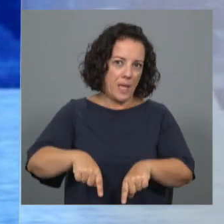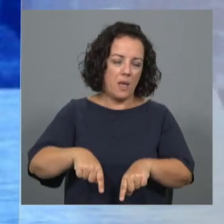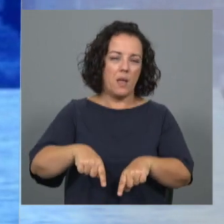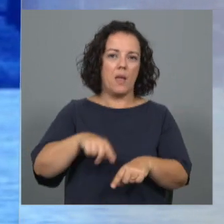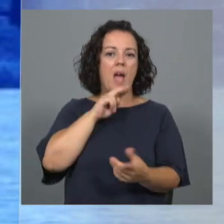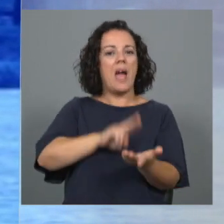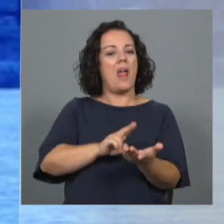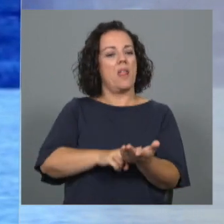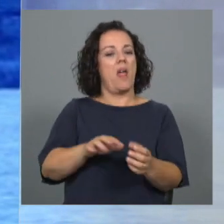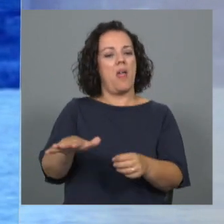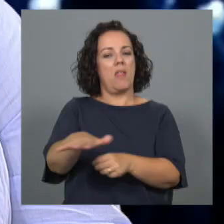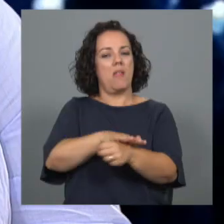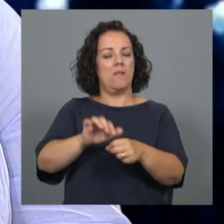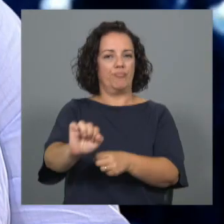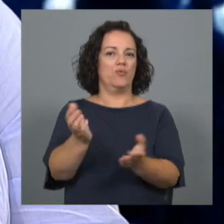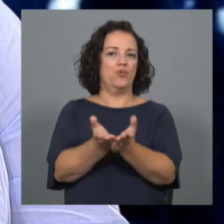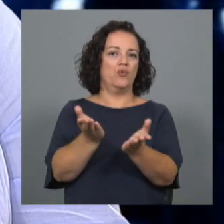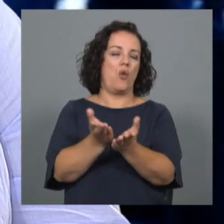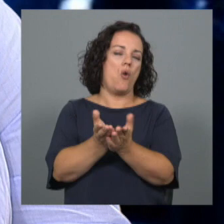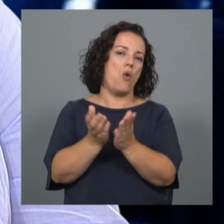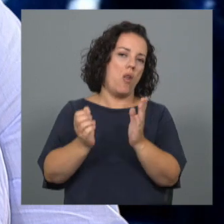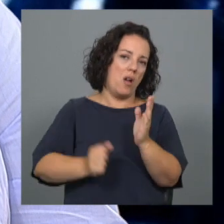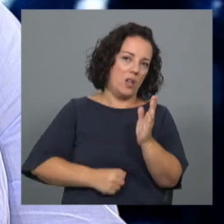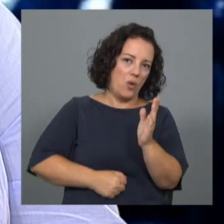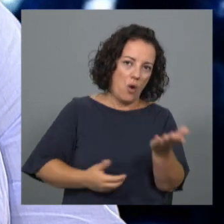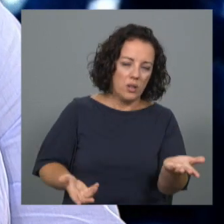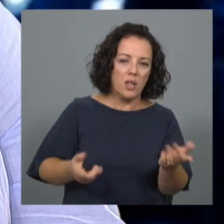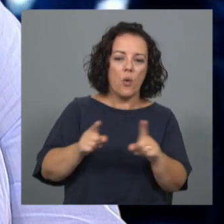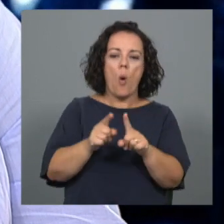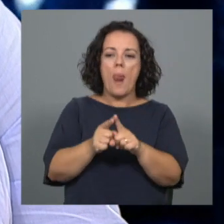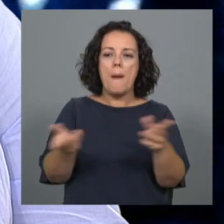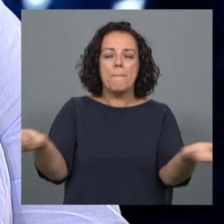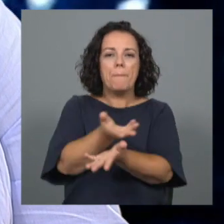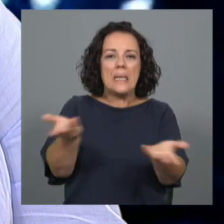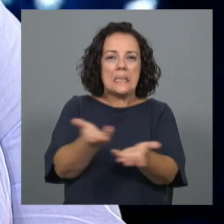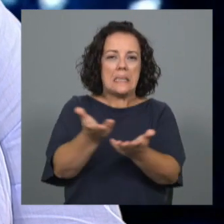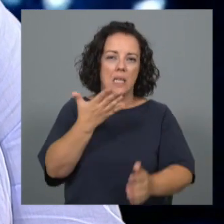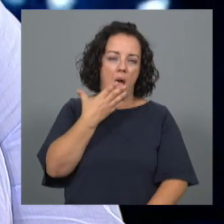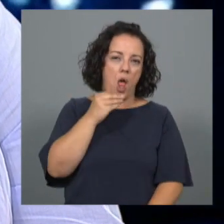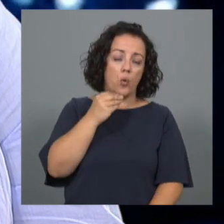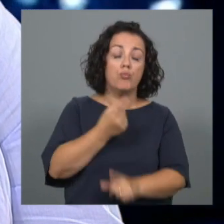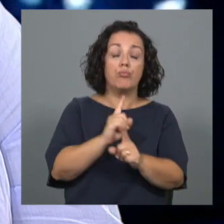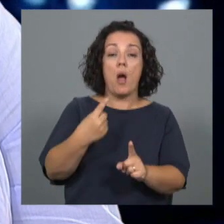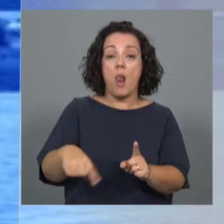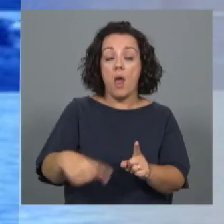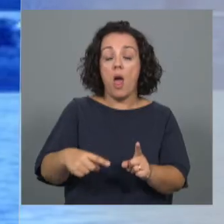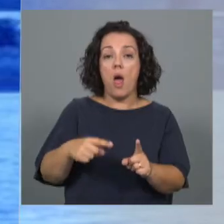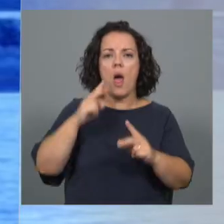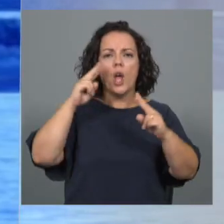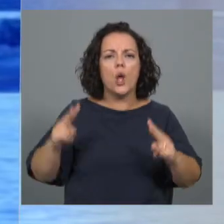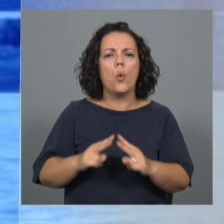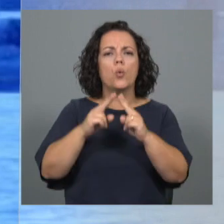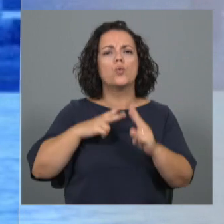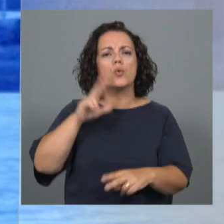escola católica, perceber esta noção de corpo, esta partilha entre os alunos, até porque há encontros nacionais, esperemos que se